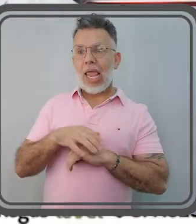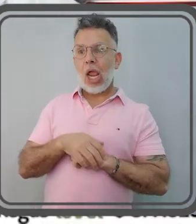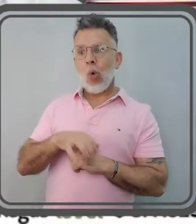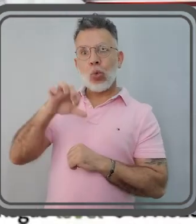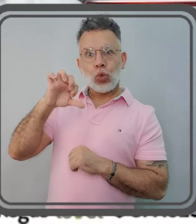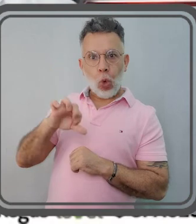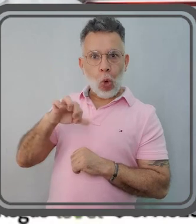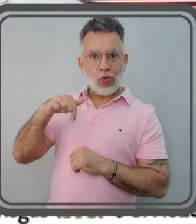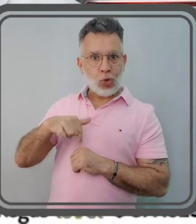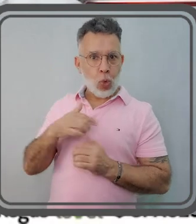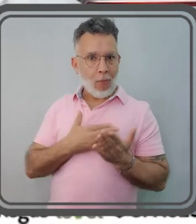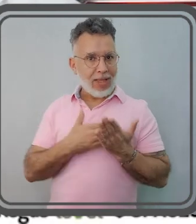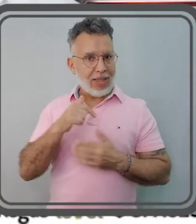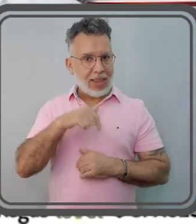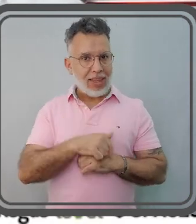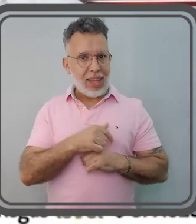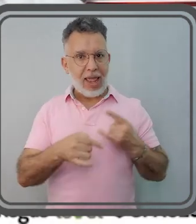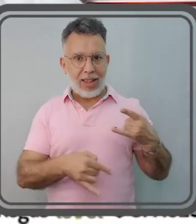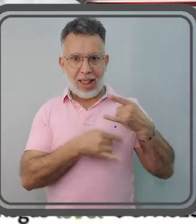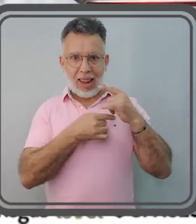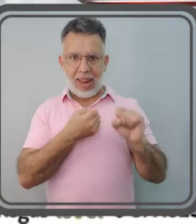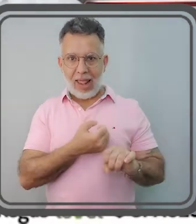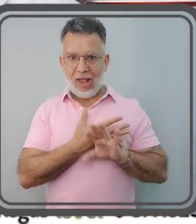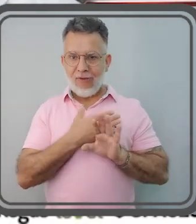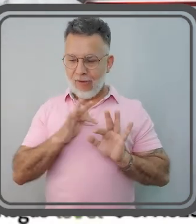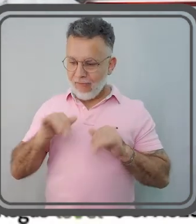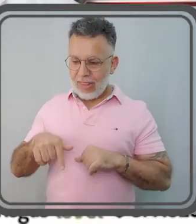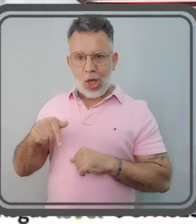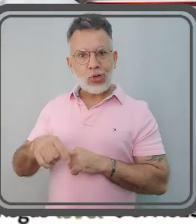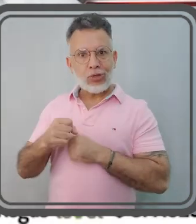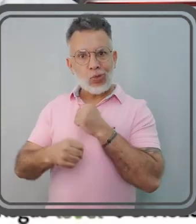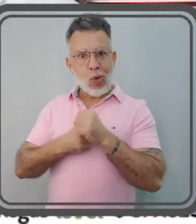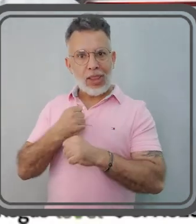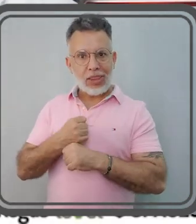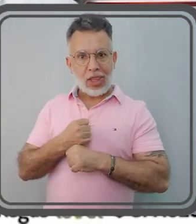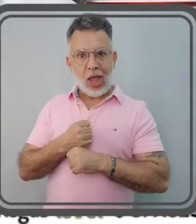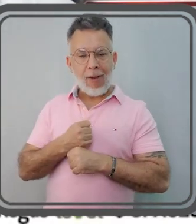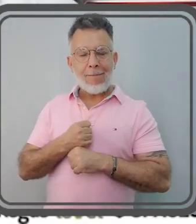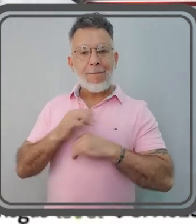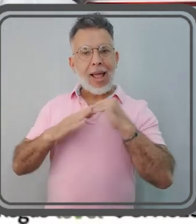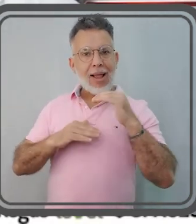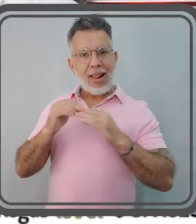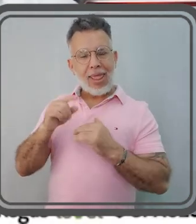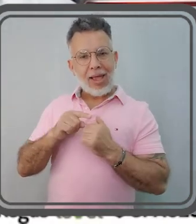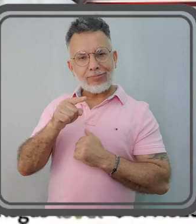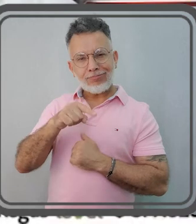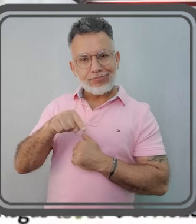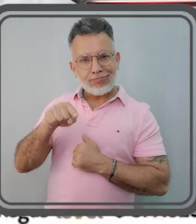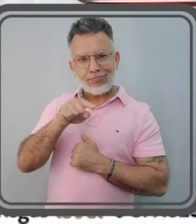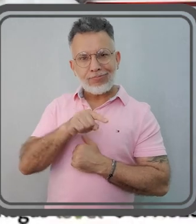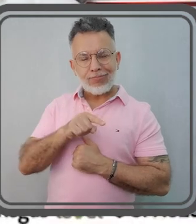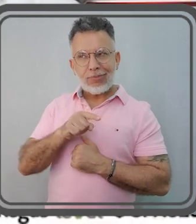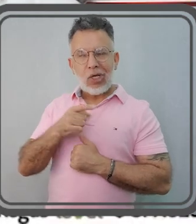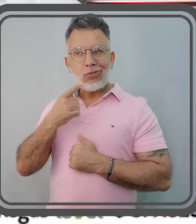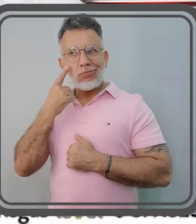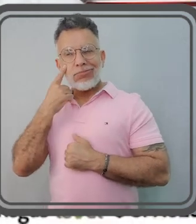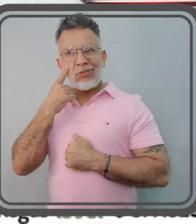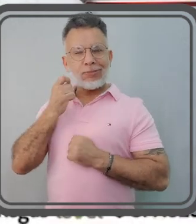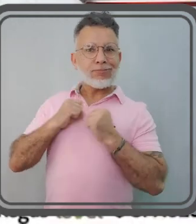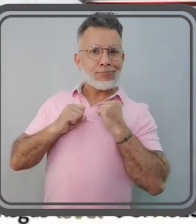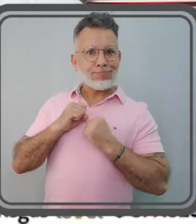aproveito para criar aqui um suspense. O próximo também vai ser de alto nível, né?